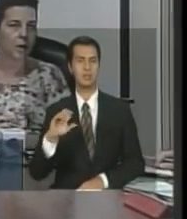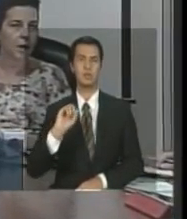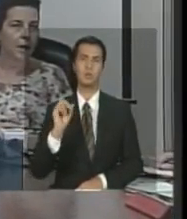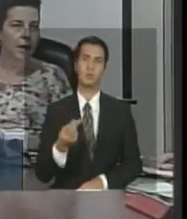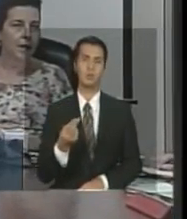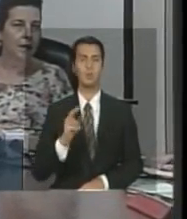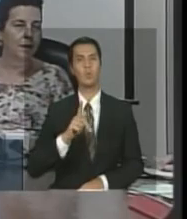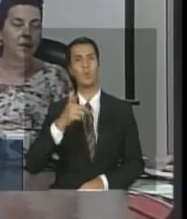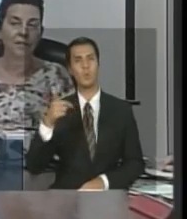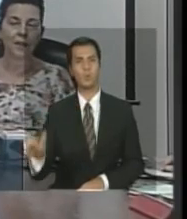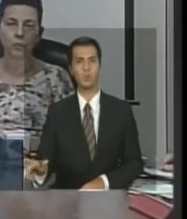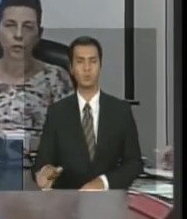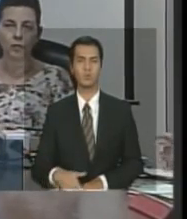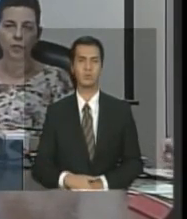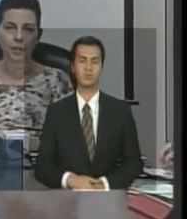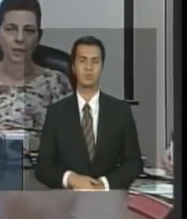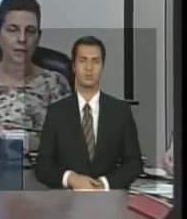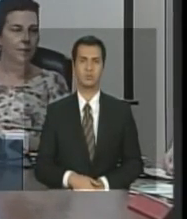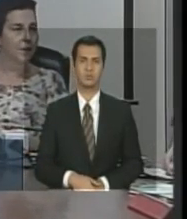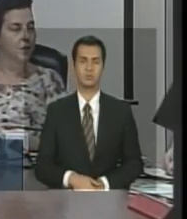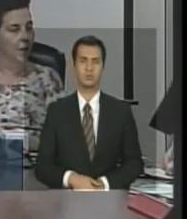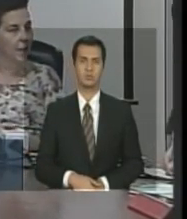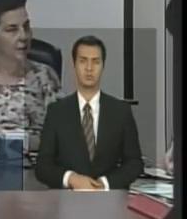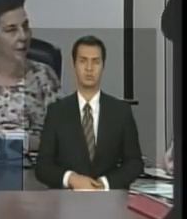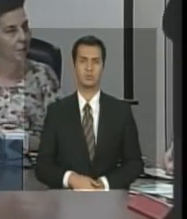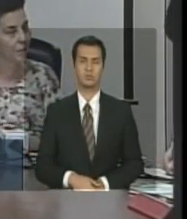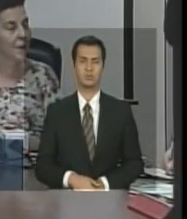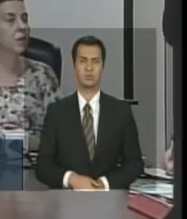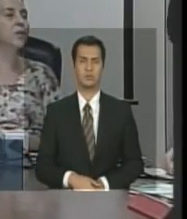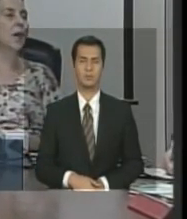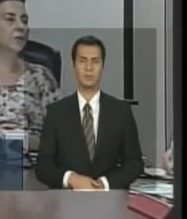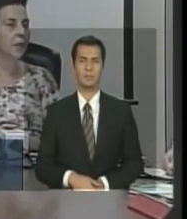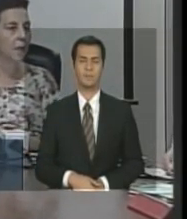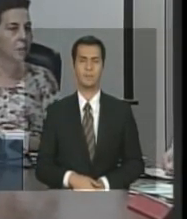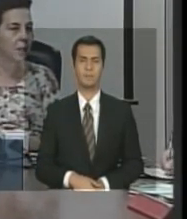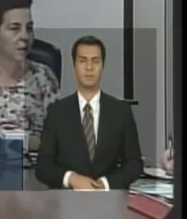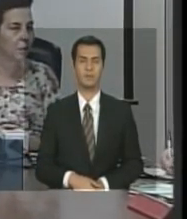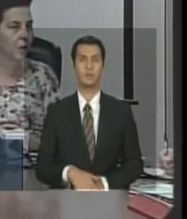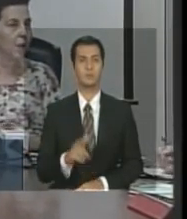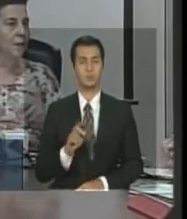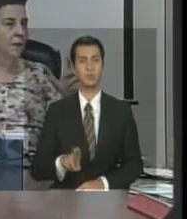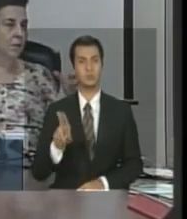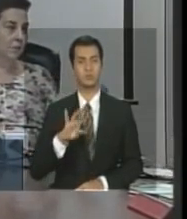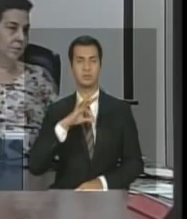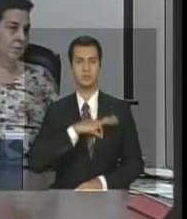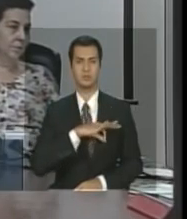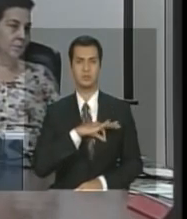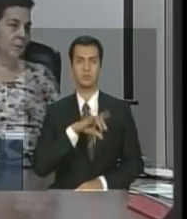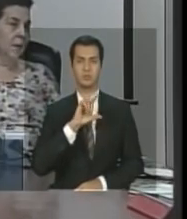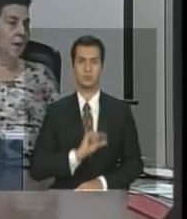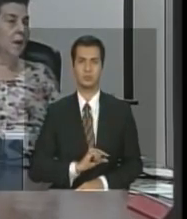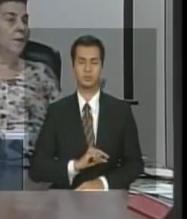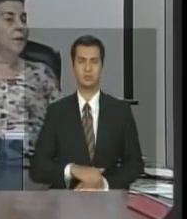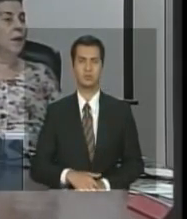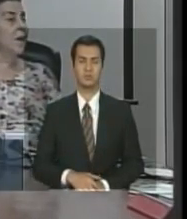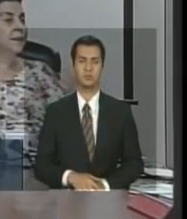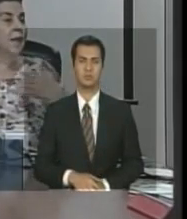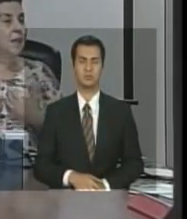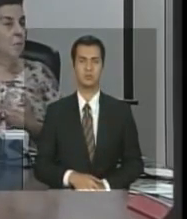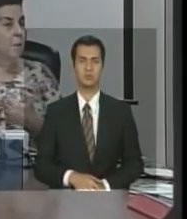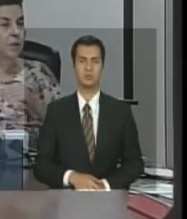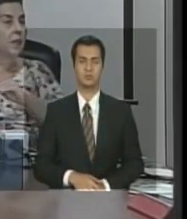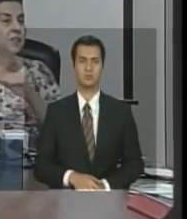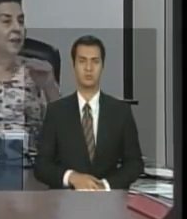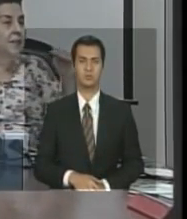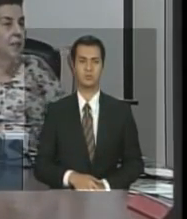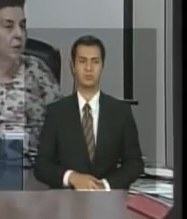outro deflator de renda, usar o salário mínimo. Então, não, ele